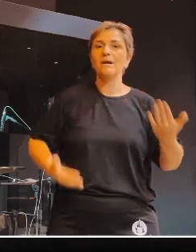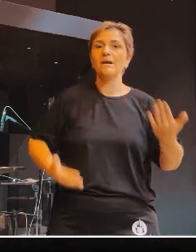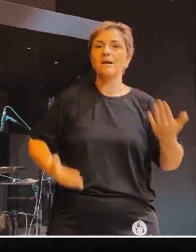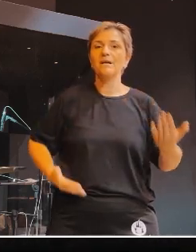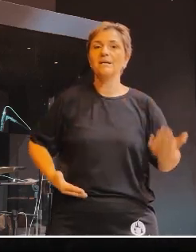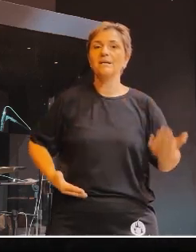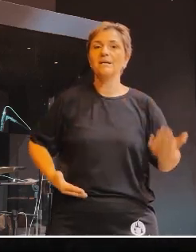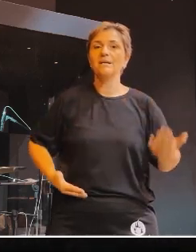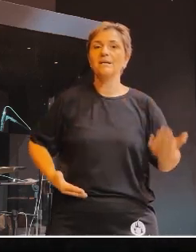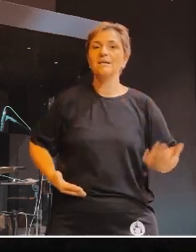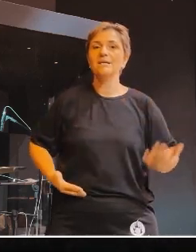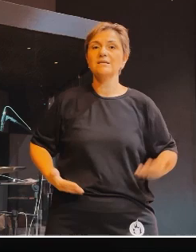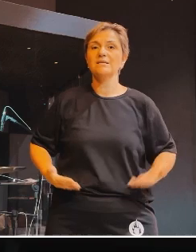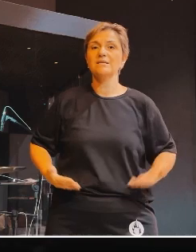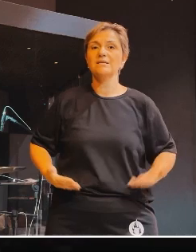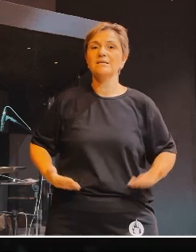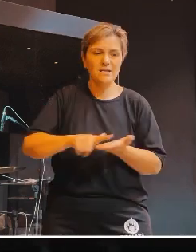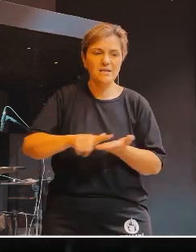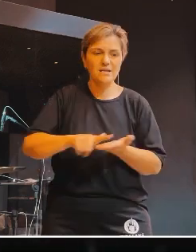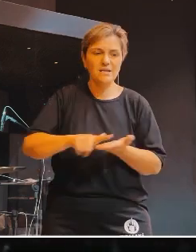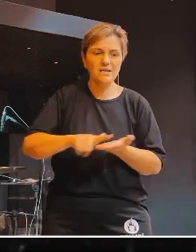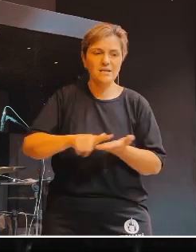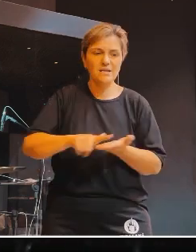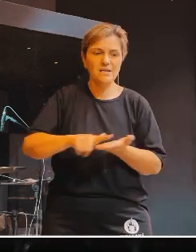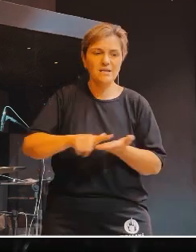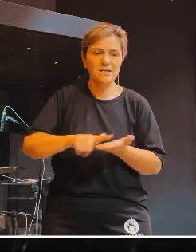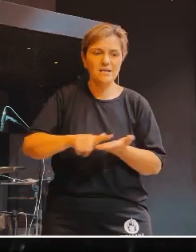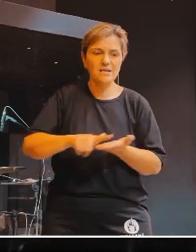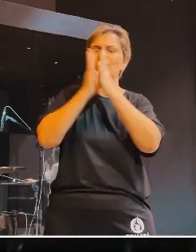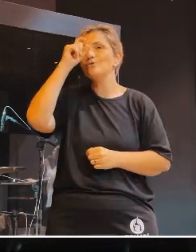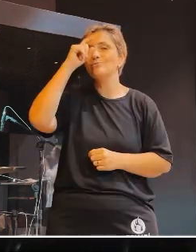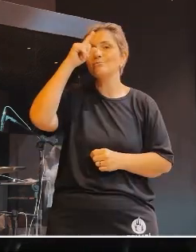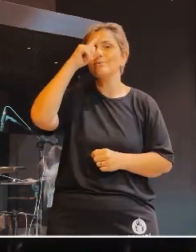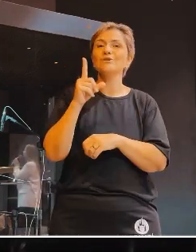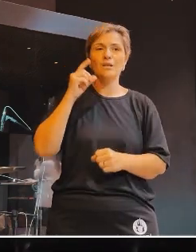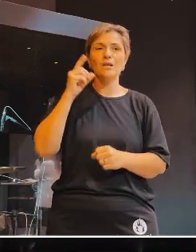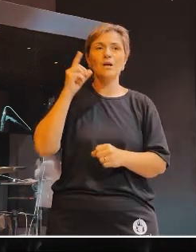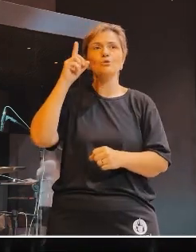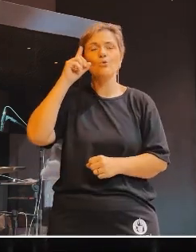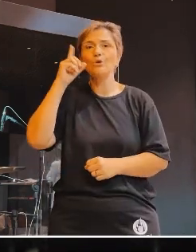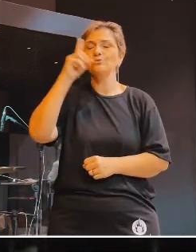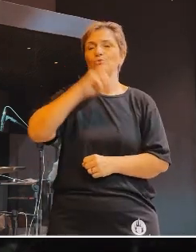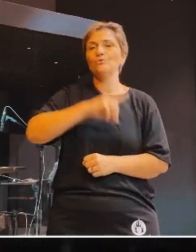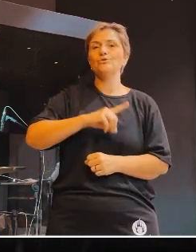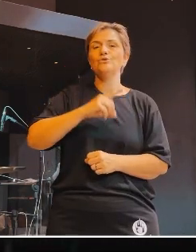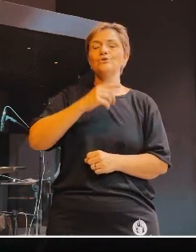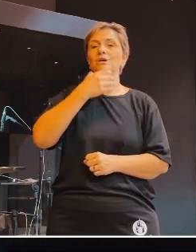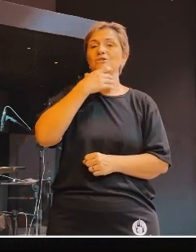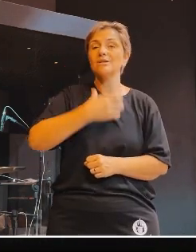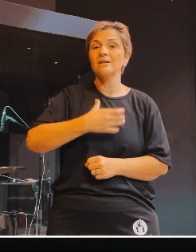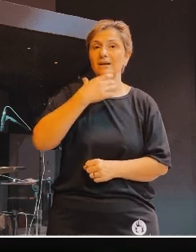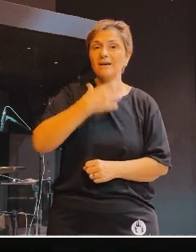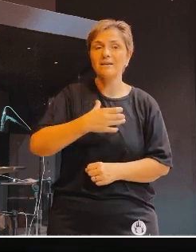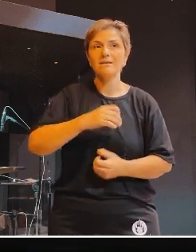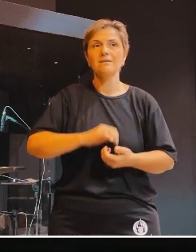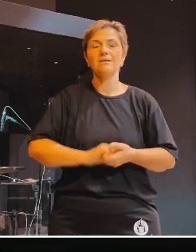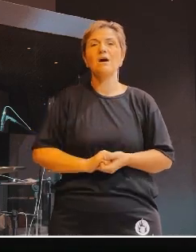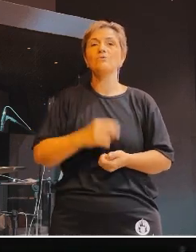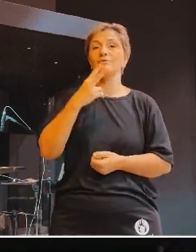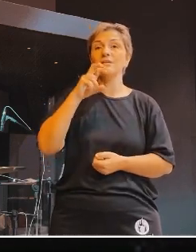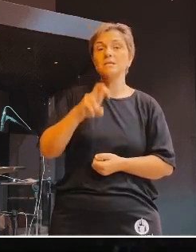Por mais de 10 anos da minha vida, todo domingo de Natal, todo dia de Natal, dia